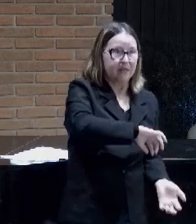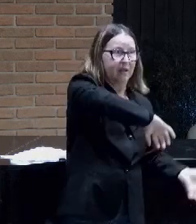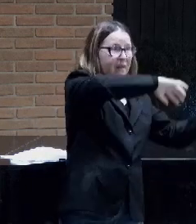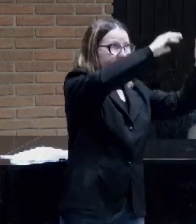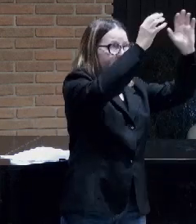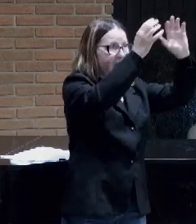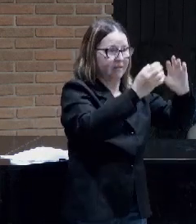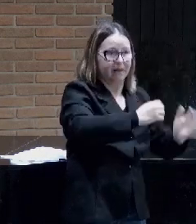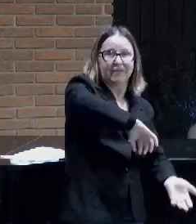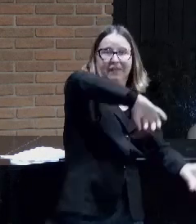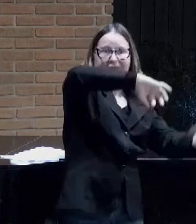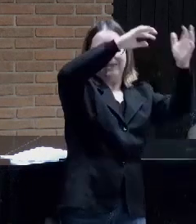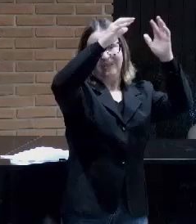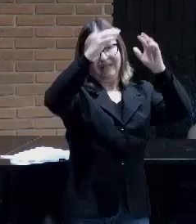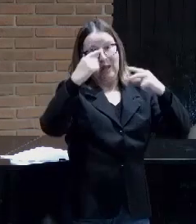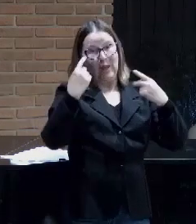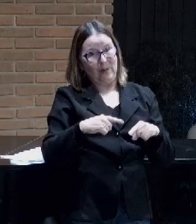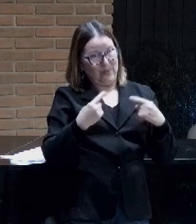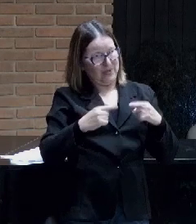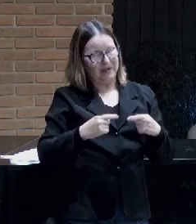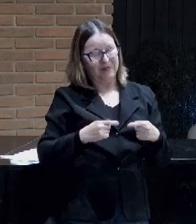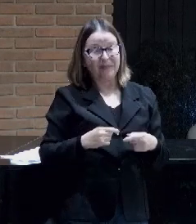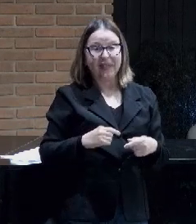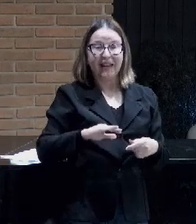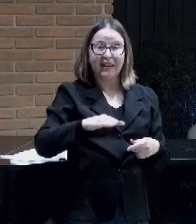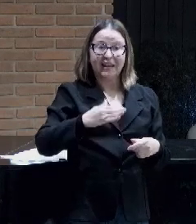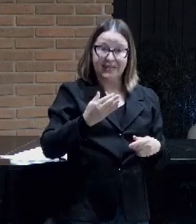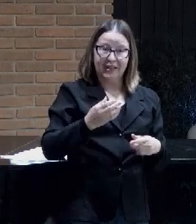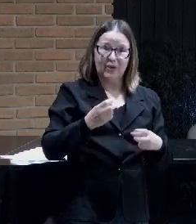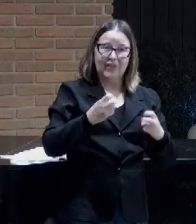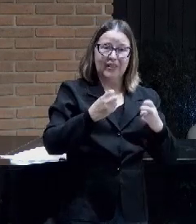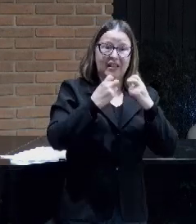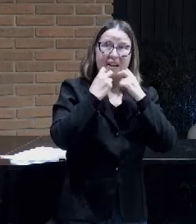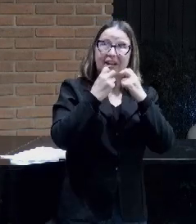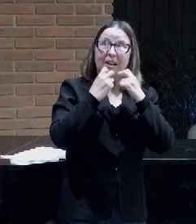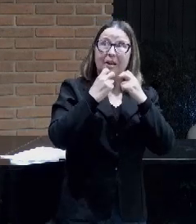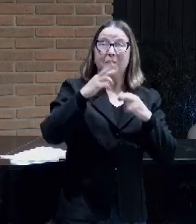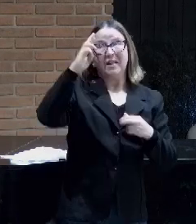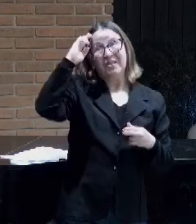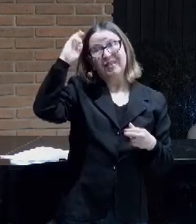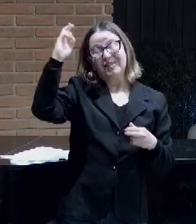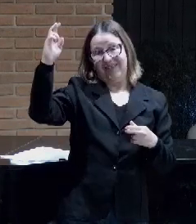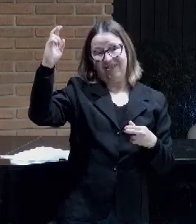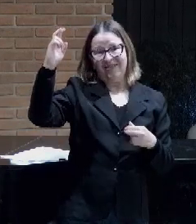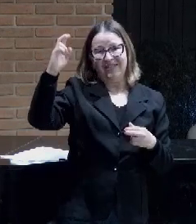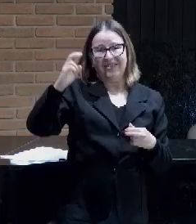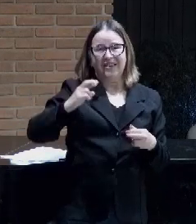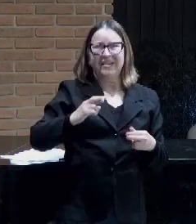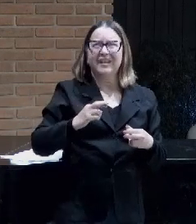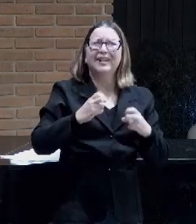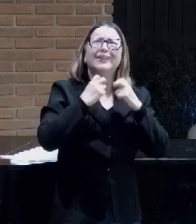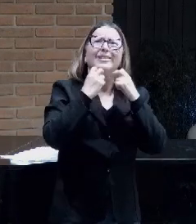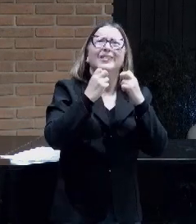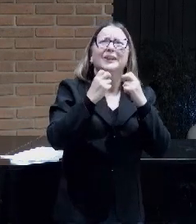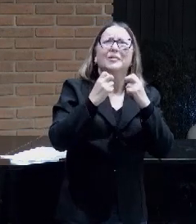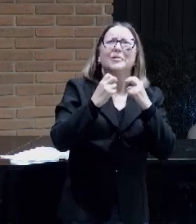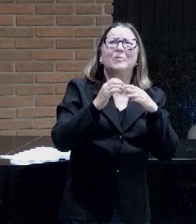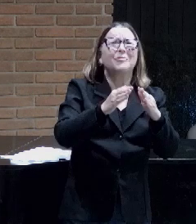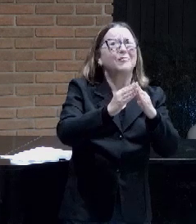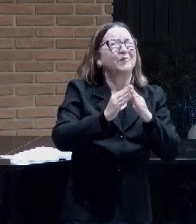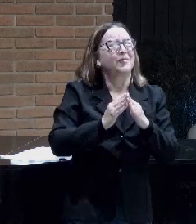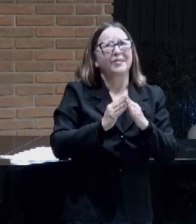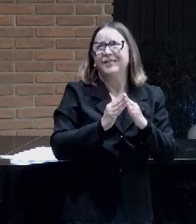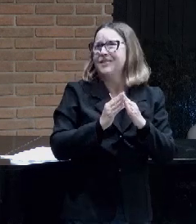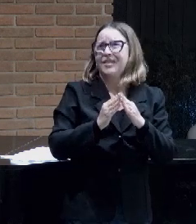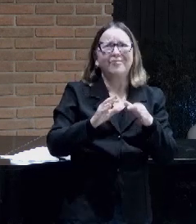tempestuoso contra eles. Então clamaram ao Senhor e disseram, Senhor, rogamos-te que não nos deixes perecer por causa da vida